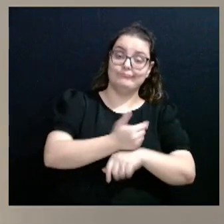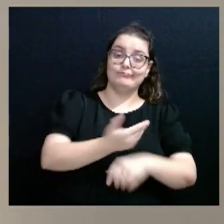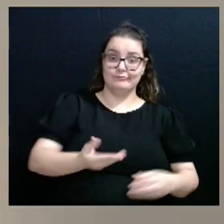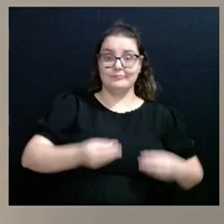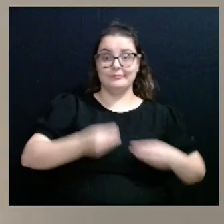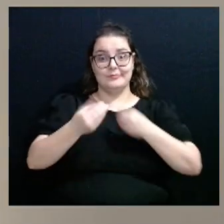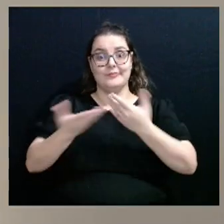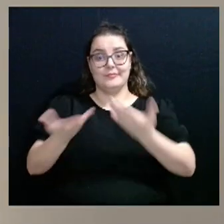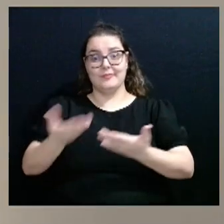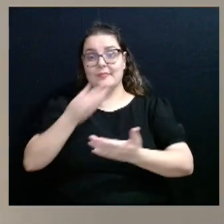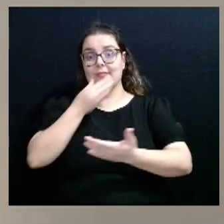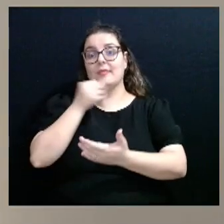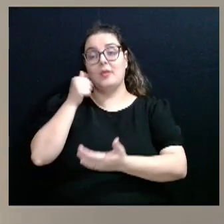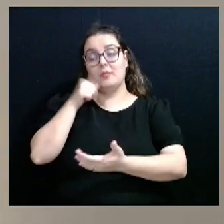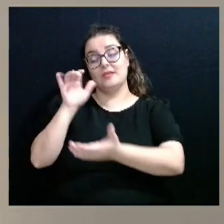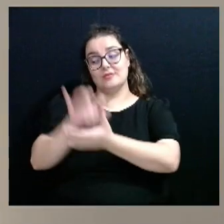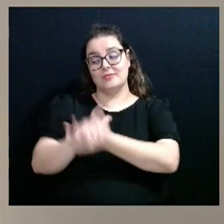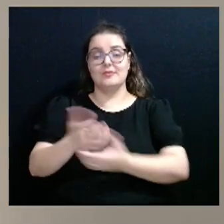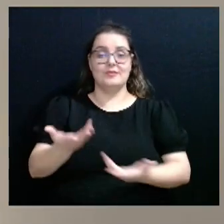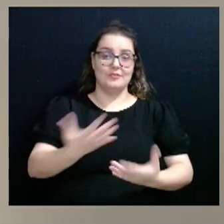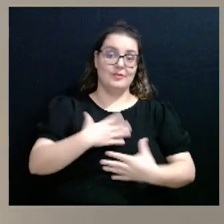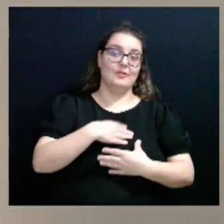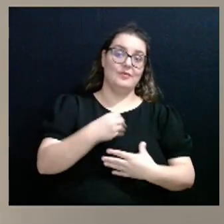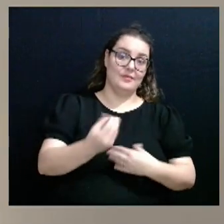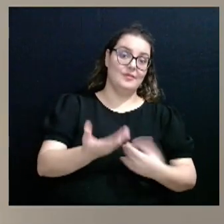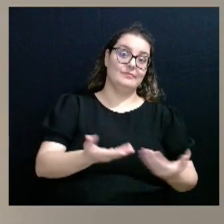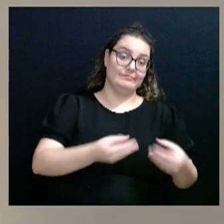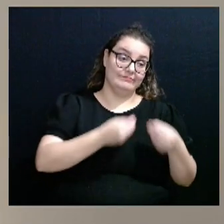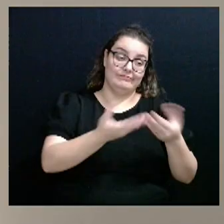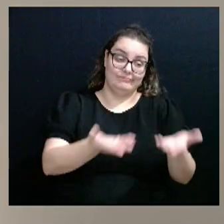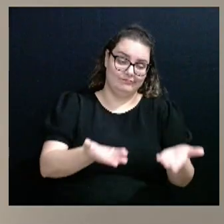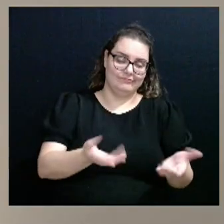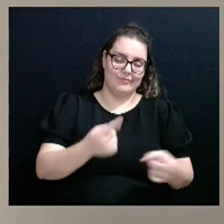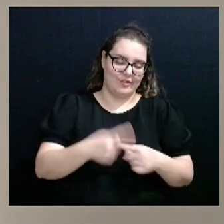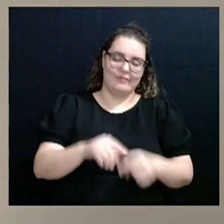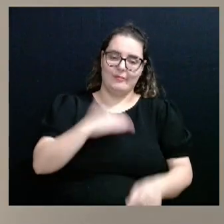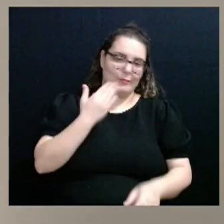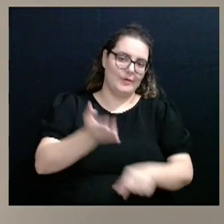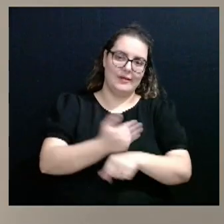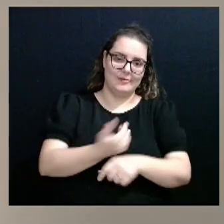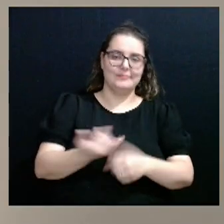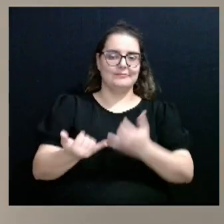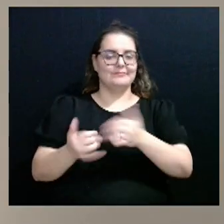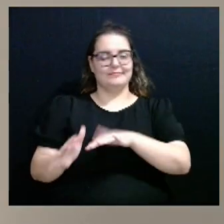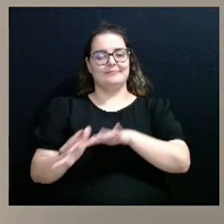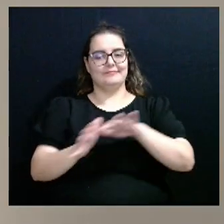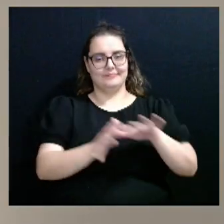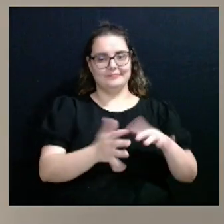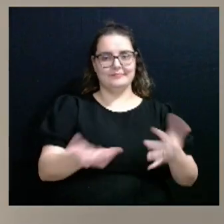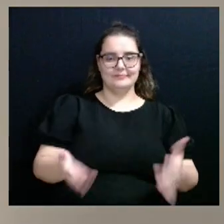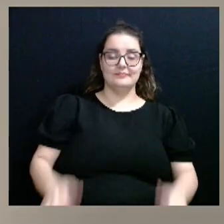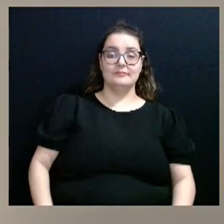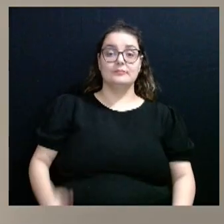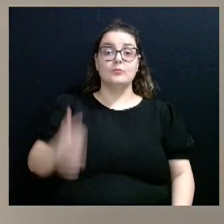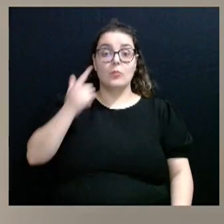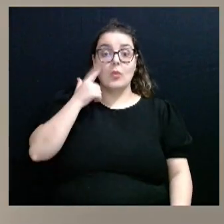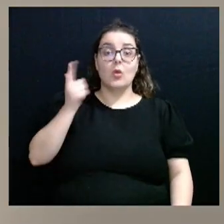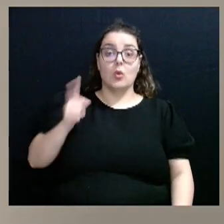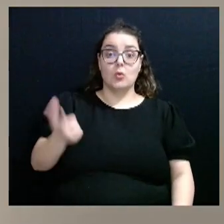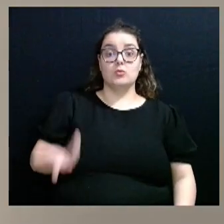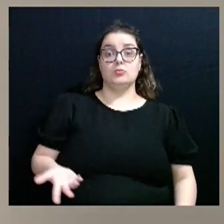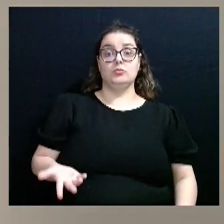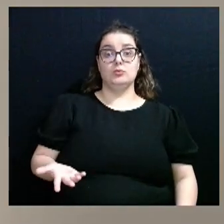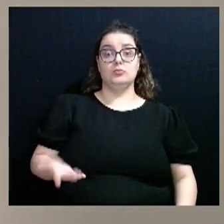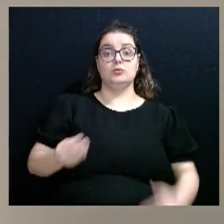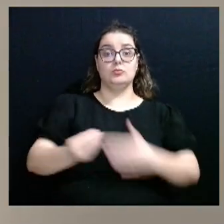os seus filhos e filhas. Então, assim, brincadeiras à parte, é evidente que o cuidado à saúde é algo